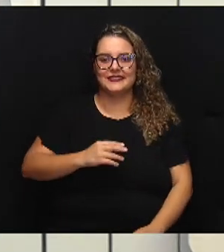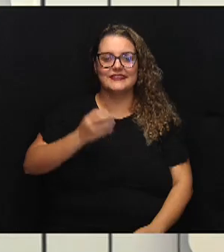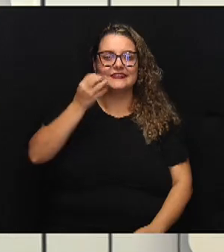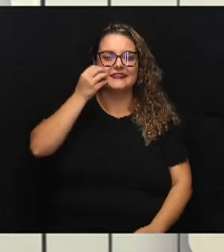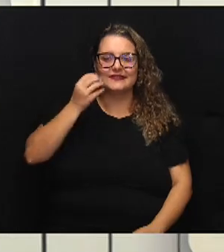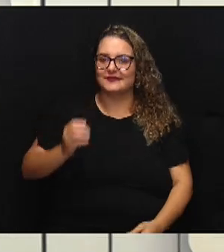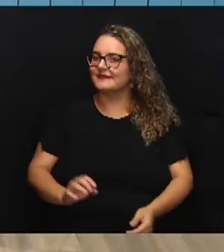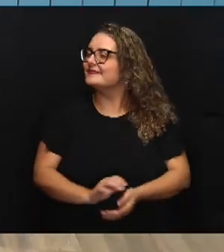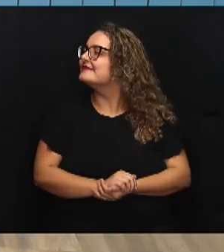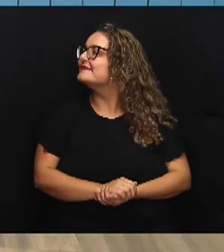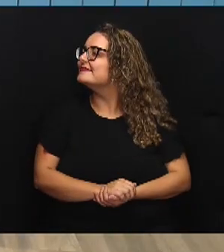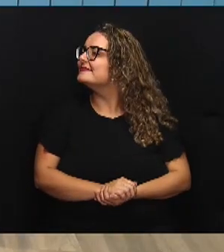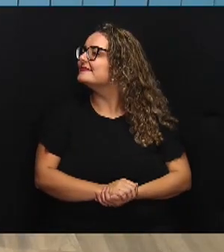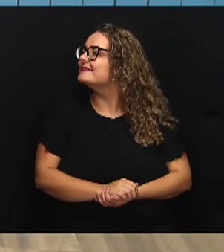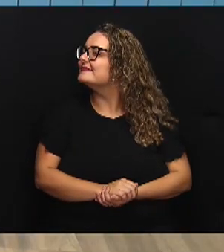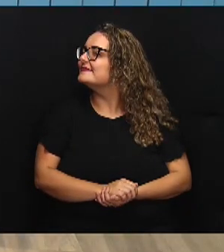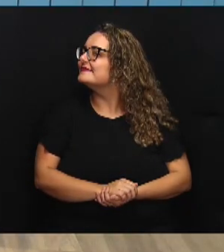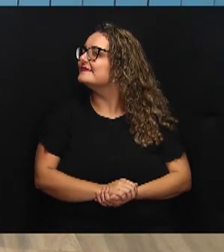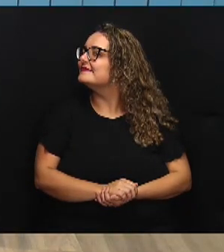André.